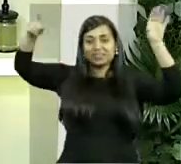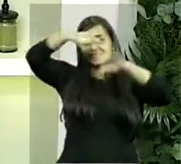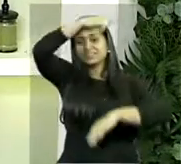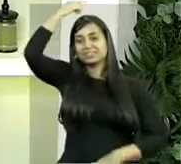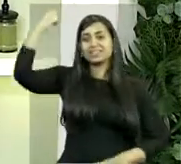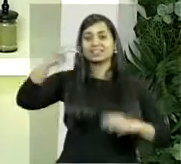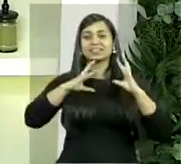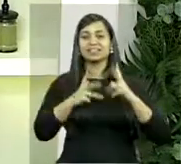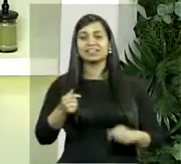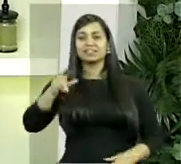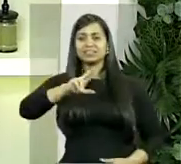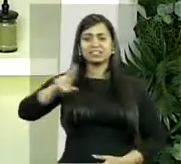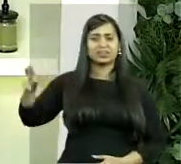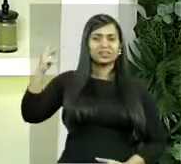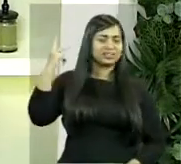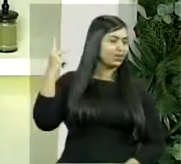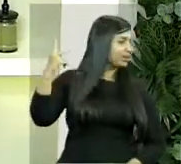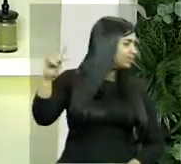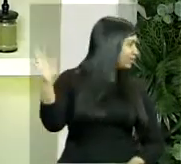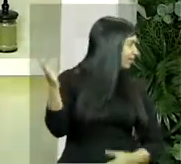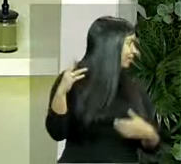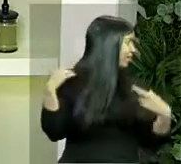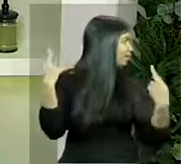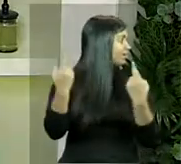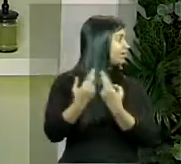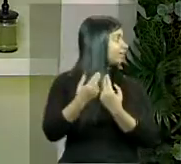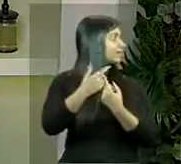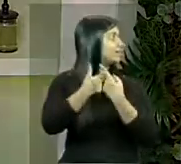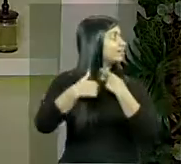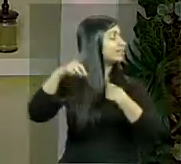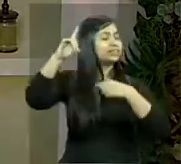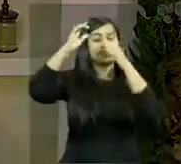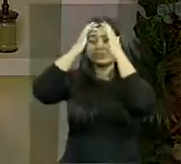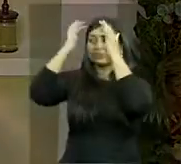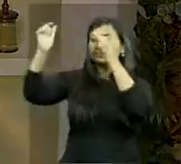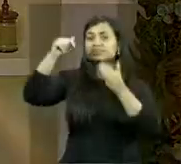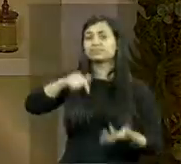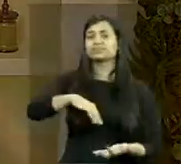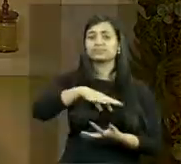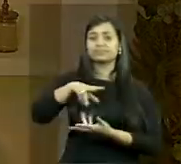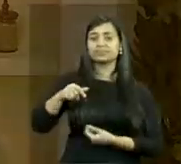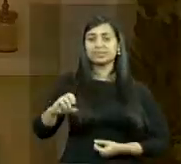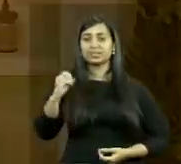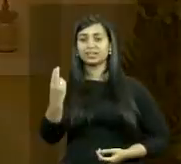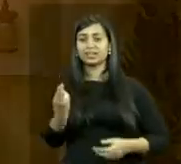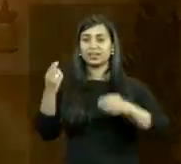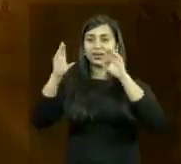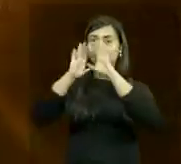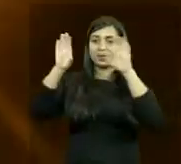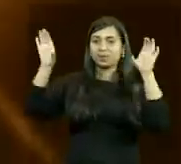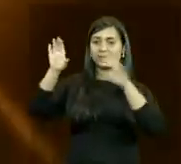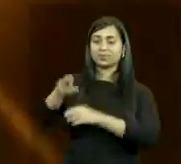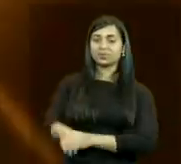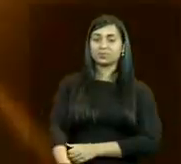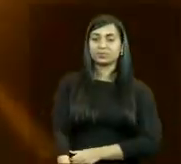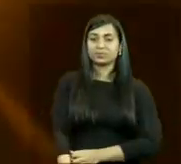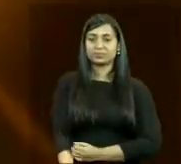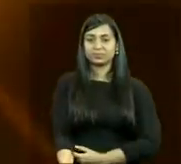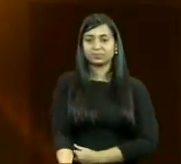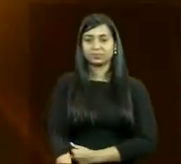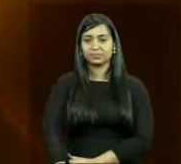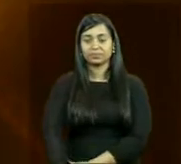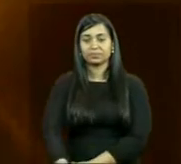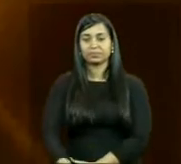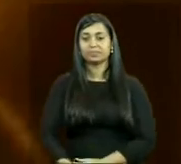que estais nos céus, santificado seja o vosso nome. Venha a nós o vosso reino, seja feita a vossa vontade, assim na